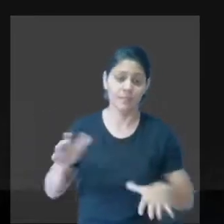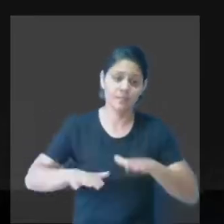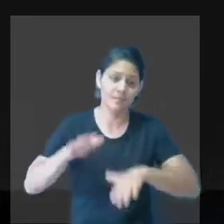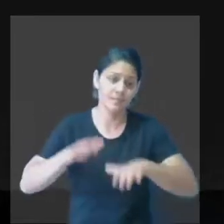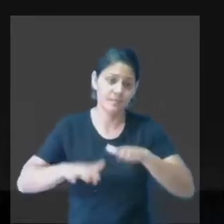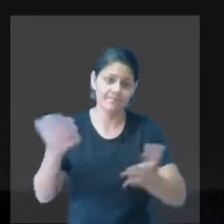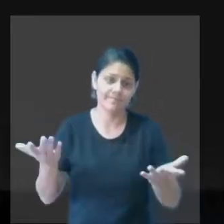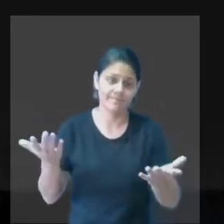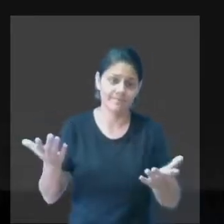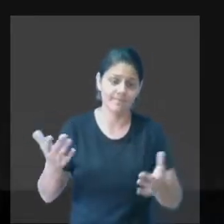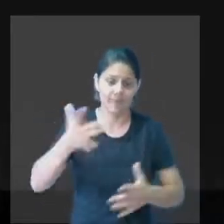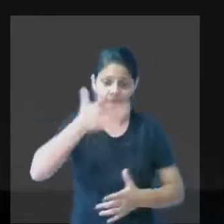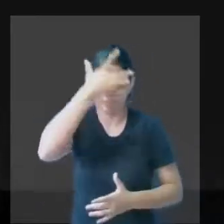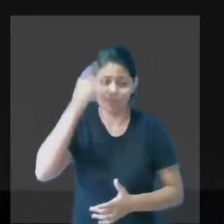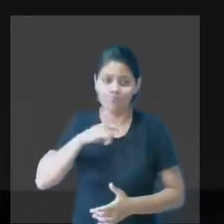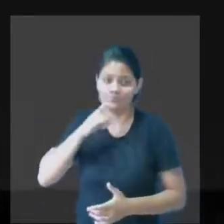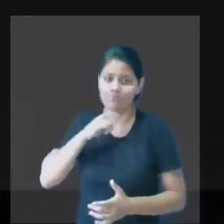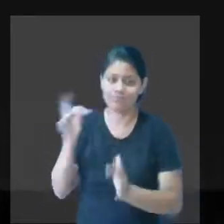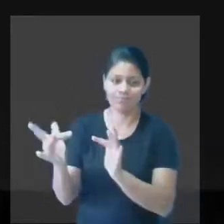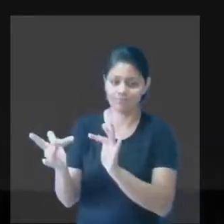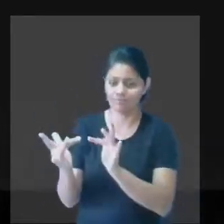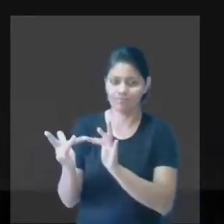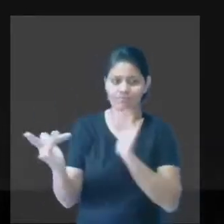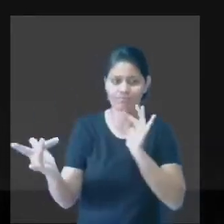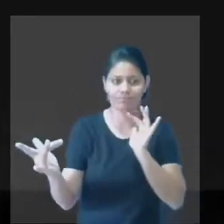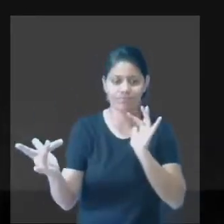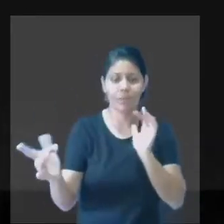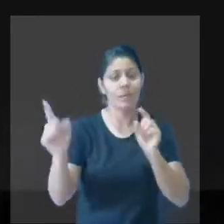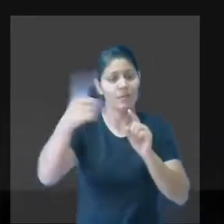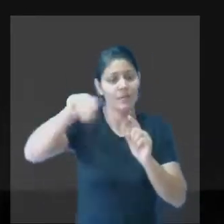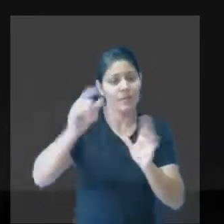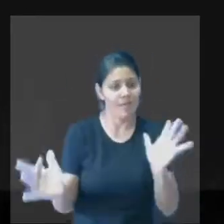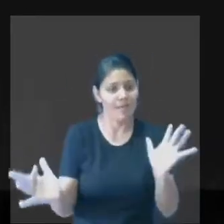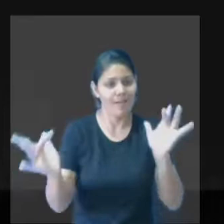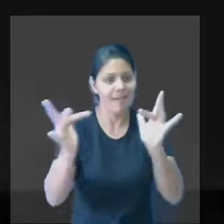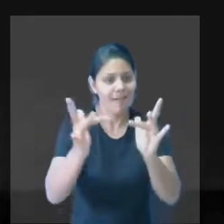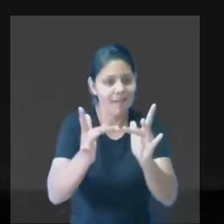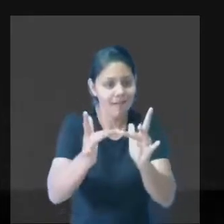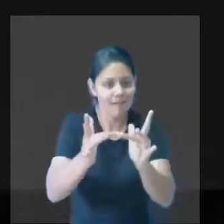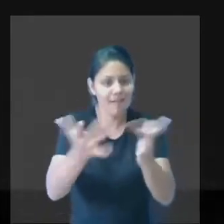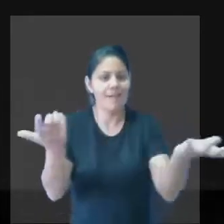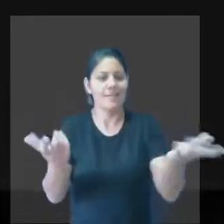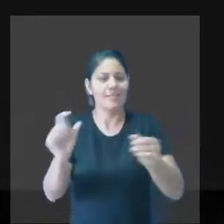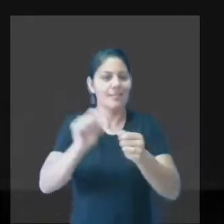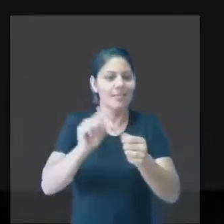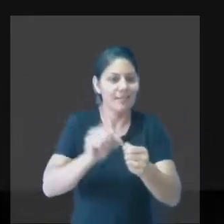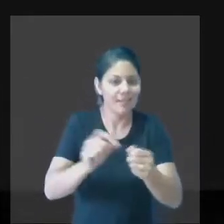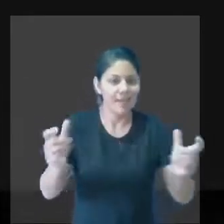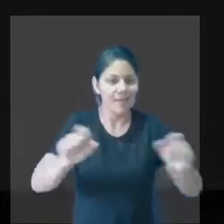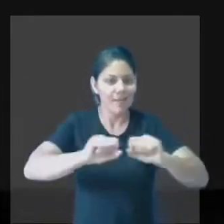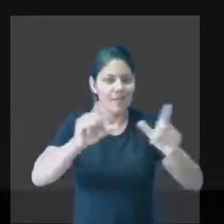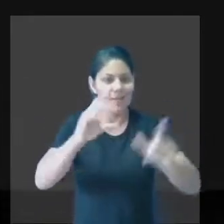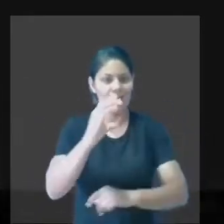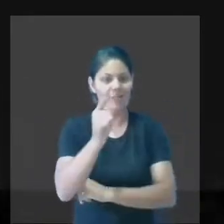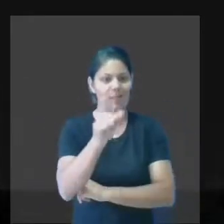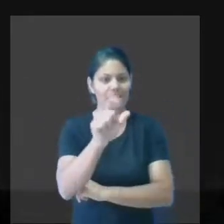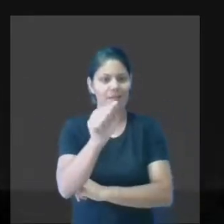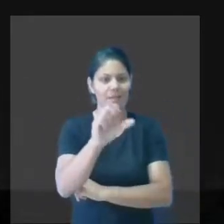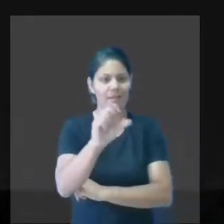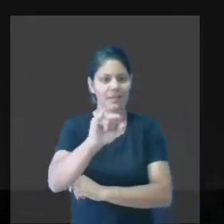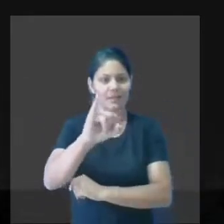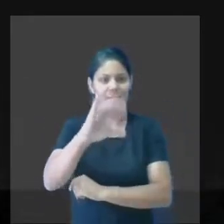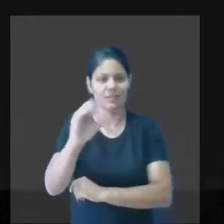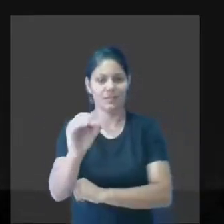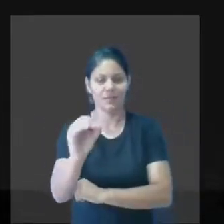vezes distancia o leitor. Então, toda essa iniciativa de promover a leitura, de ler os clássicos, de considerar o